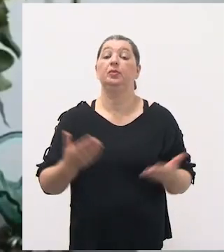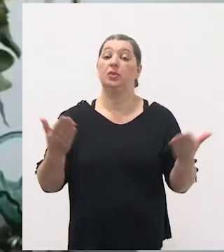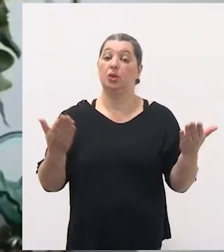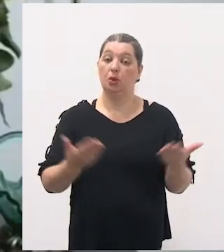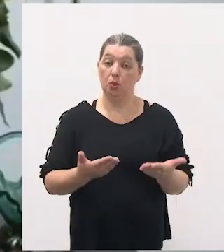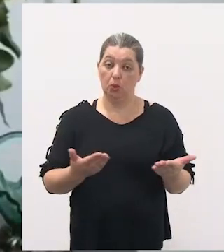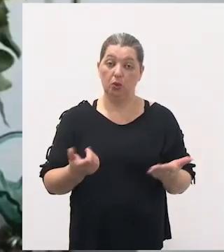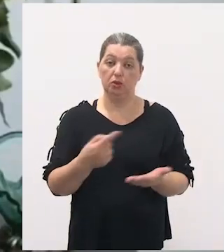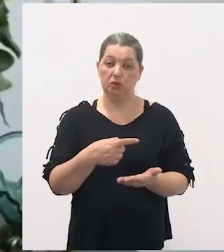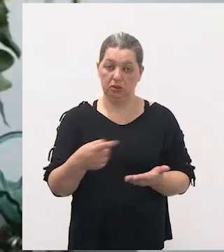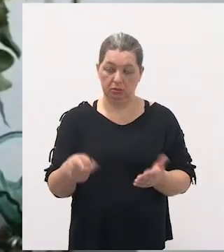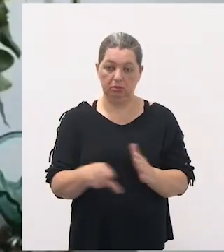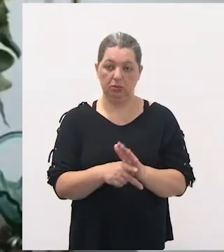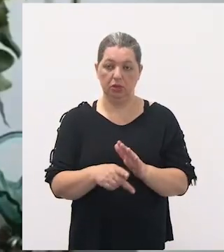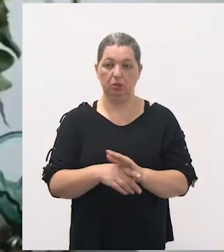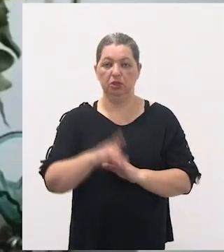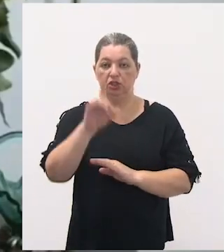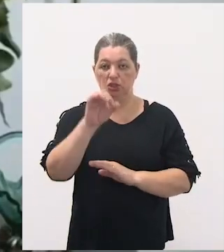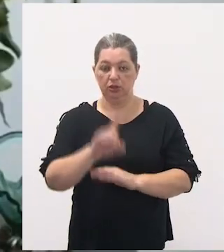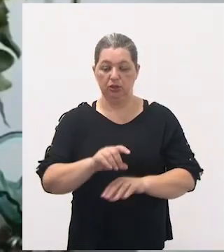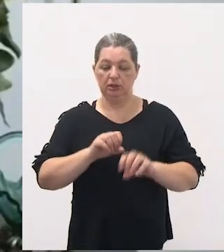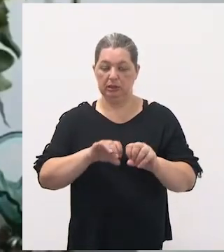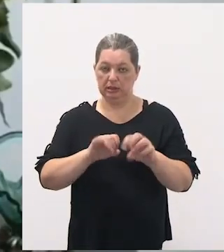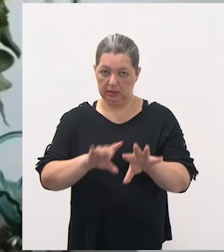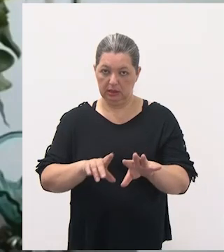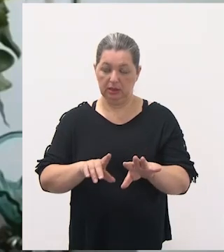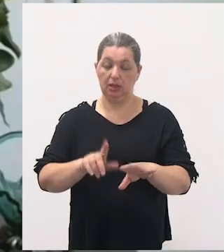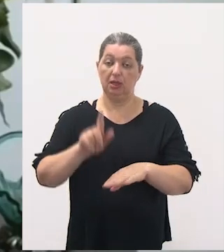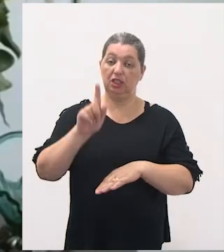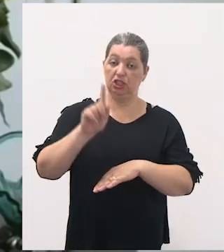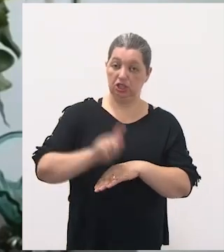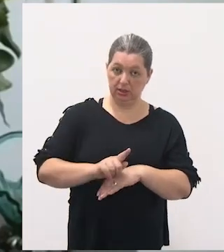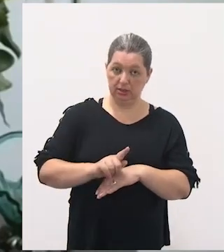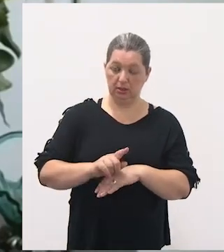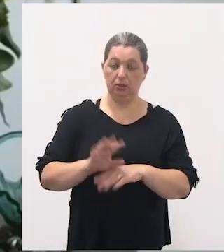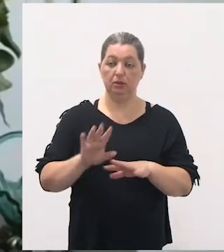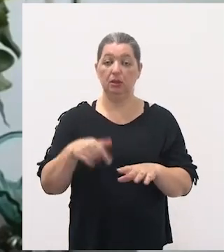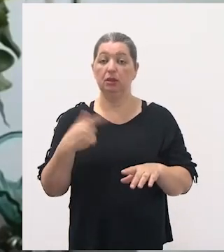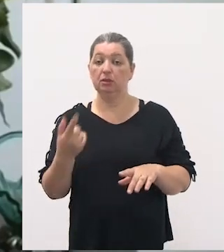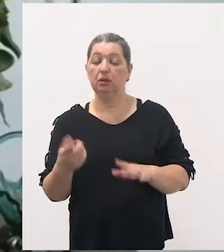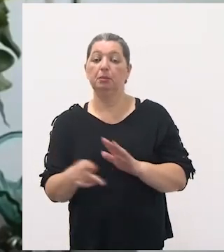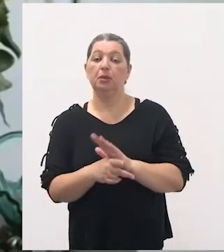com vocês das diretorias de ensino e com a gestão. Quando for